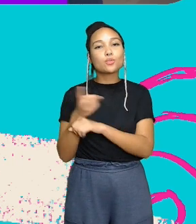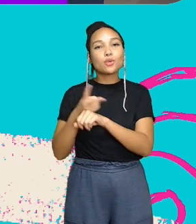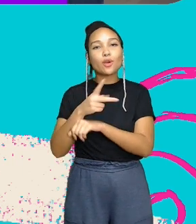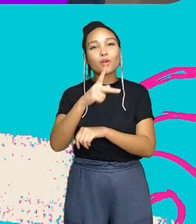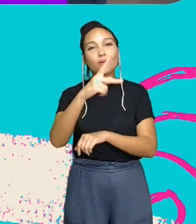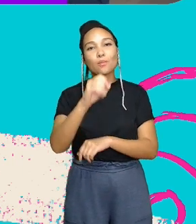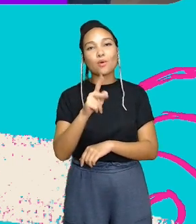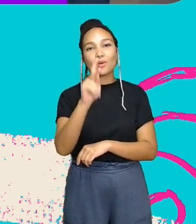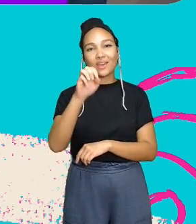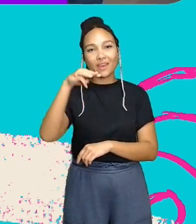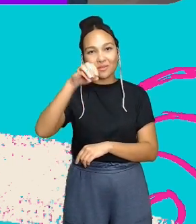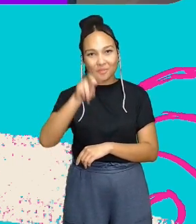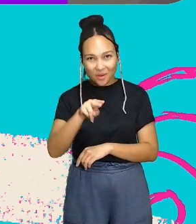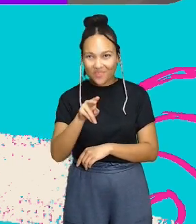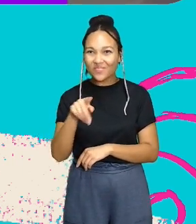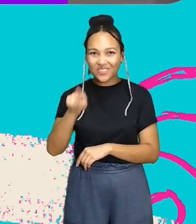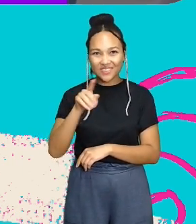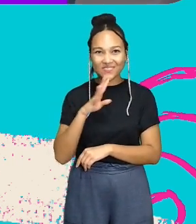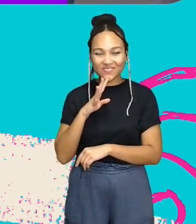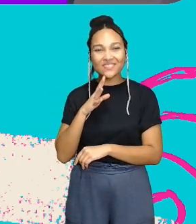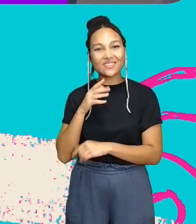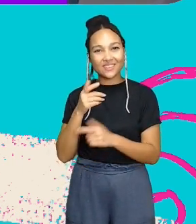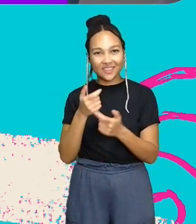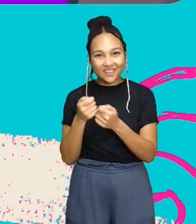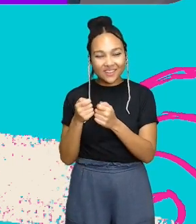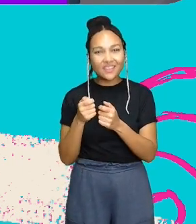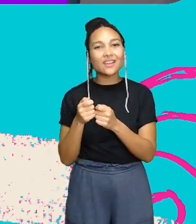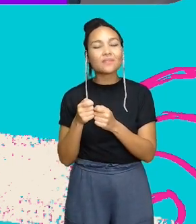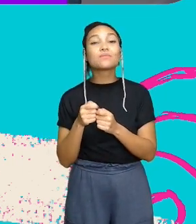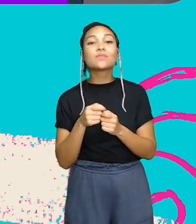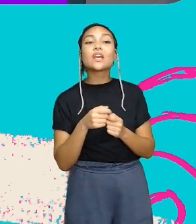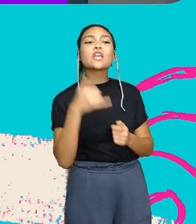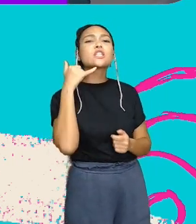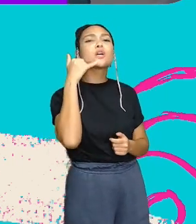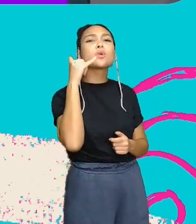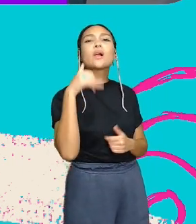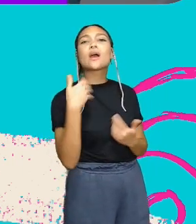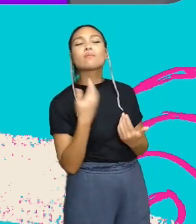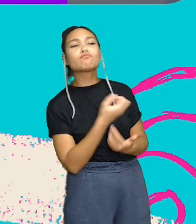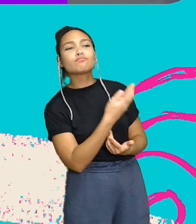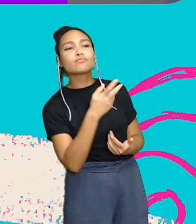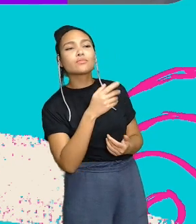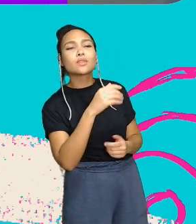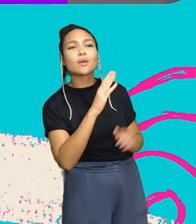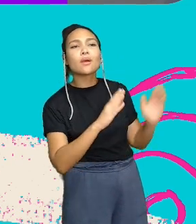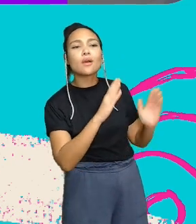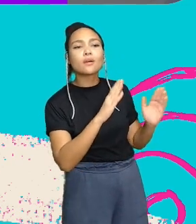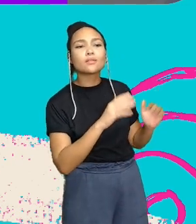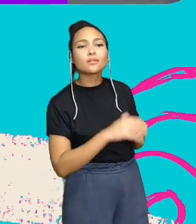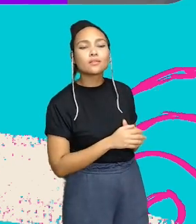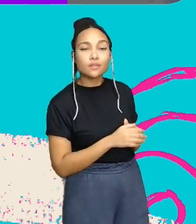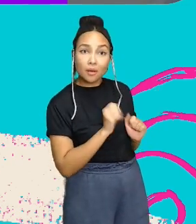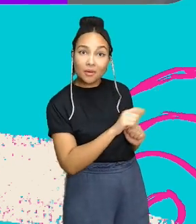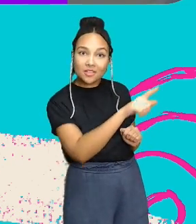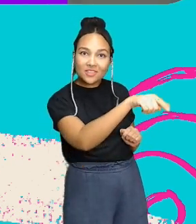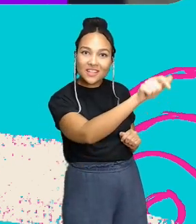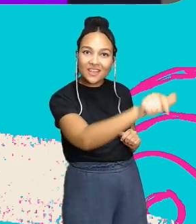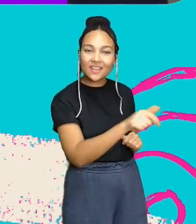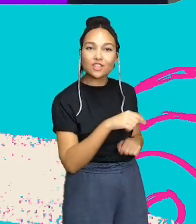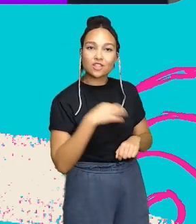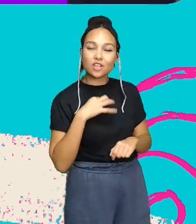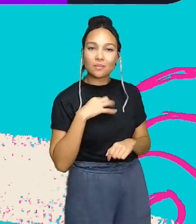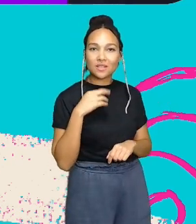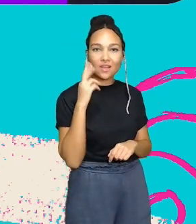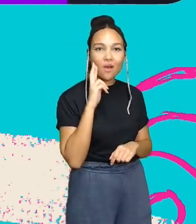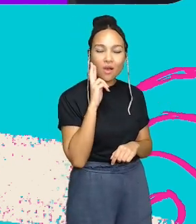nessa moda? E o celular, pessoal? Lá do lado de lá agora. Quantos anos vocês acham? Pode ser você, de rosa. 5